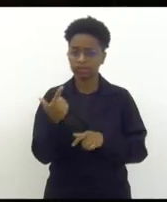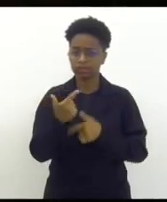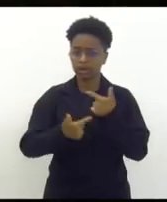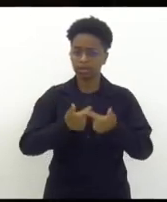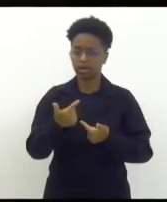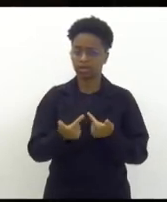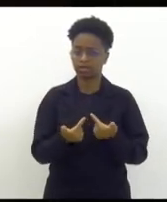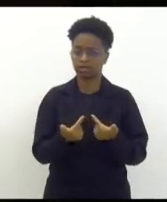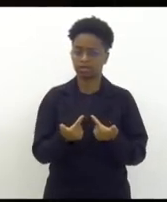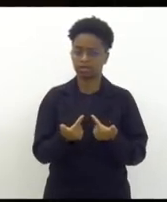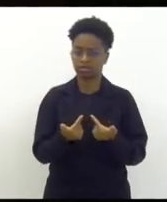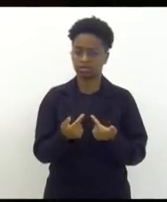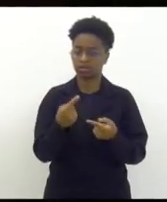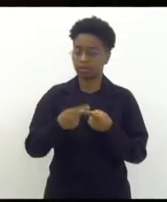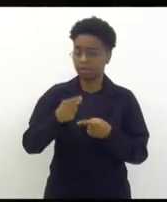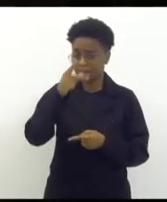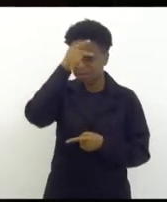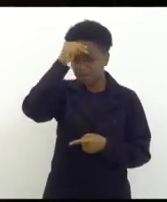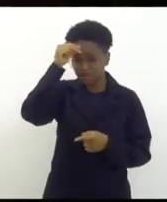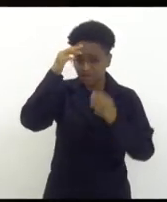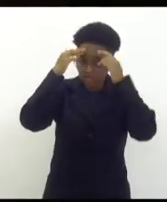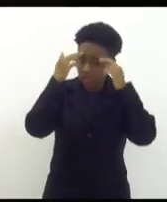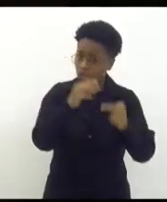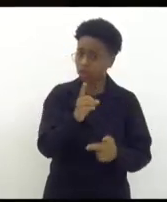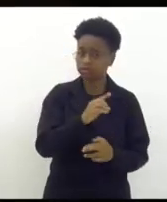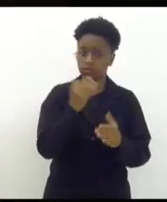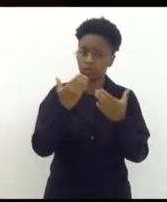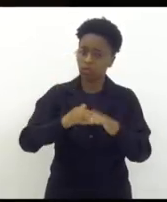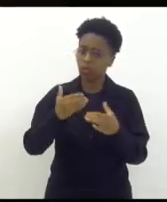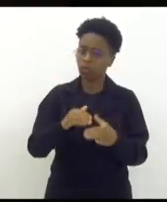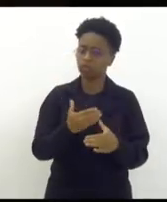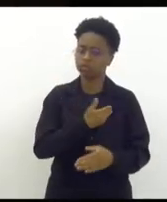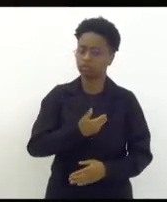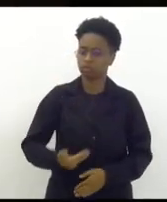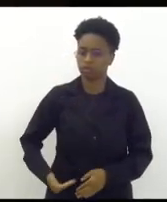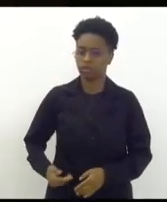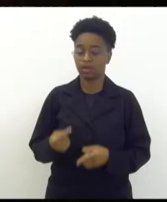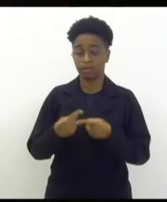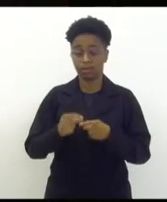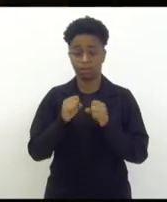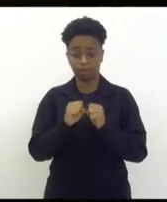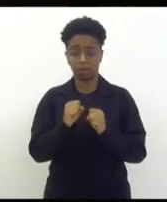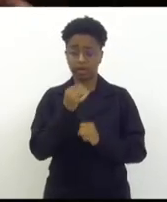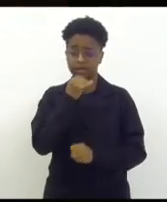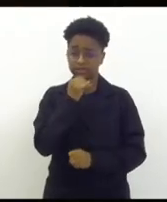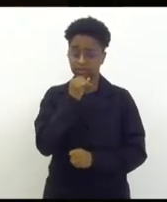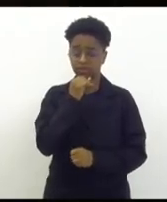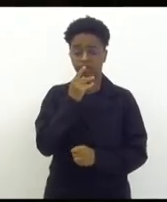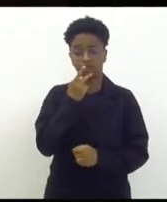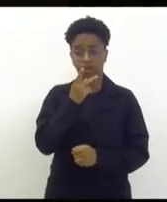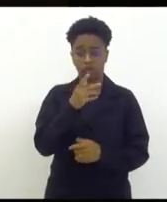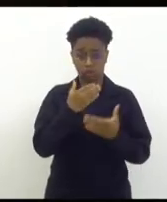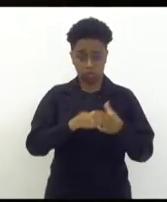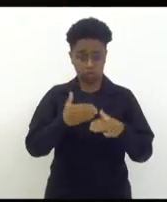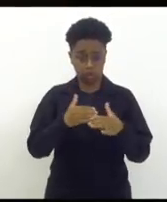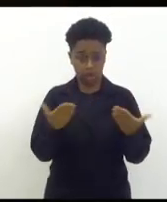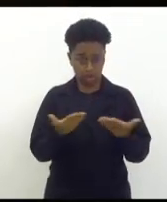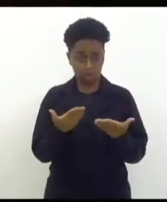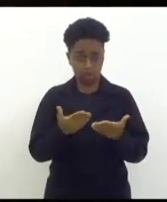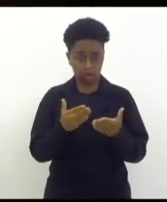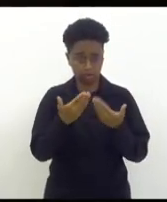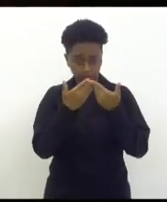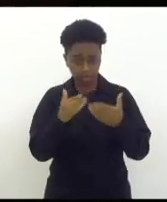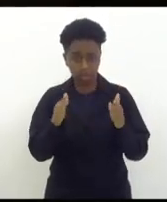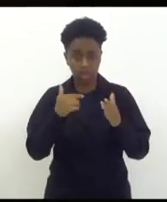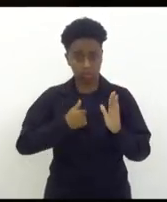rua um prefeito que não respeita o concurso público que poderia por exemplo chamar o concurso que está em aberto uma pauta que eu